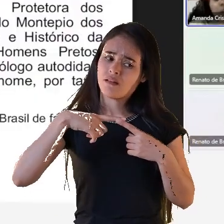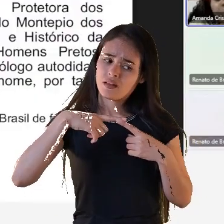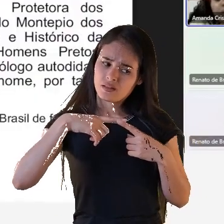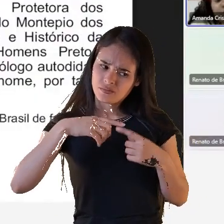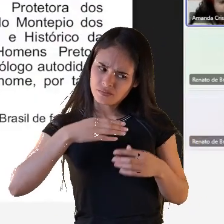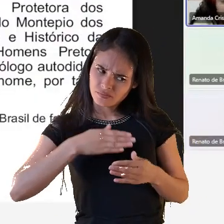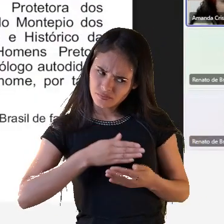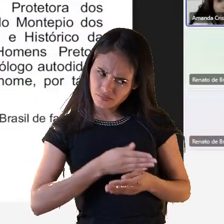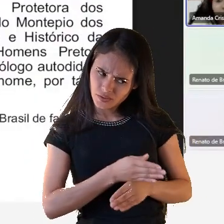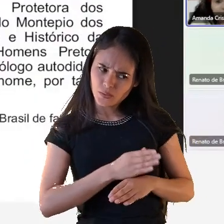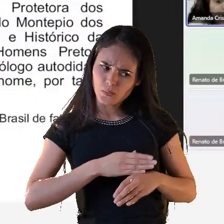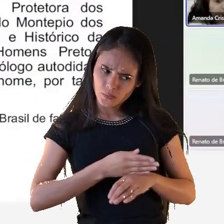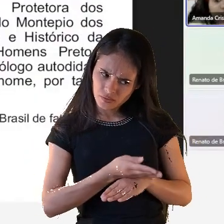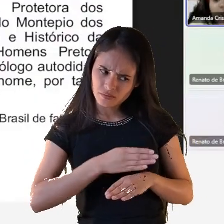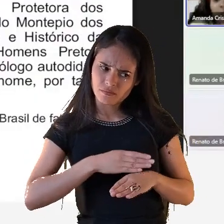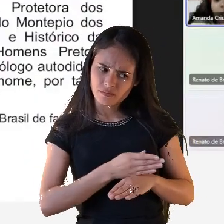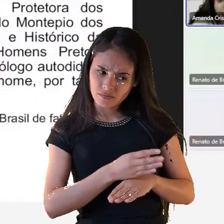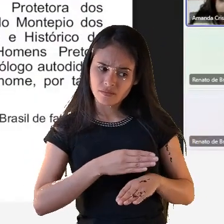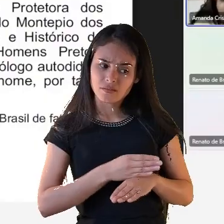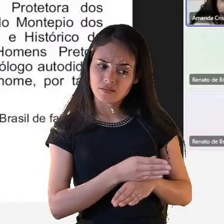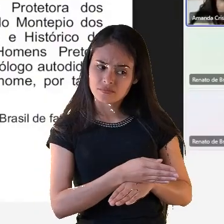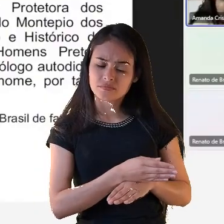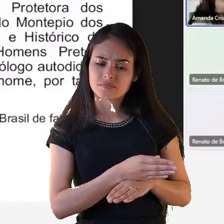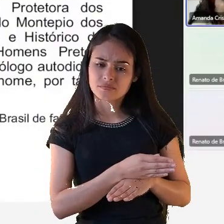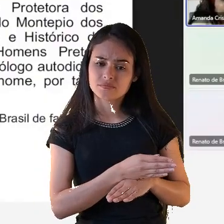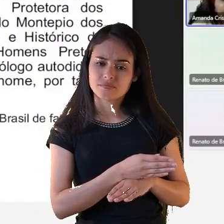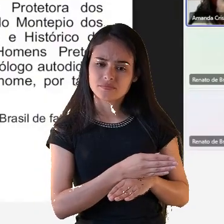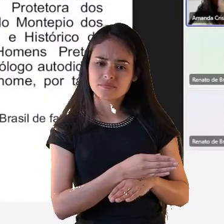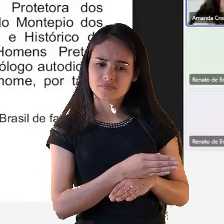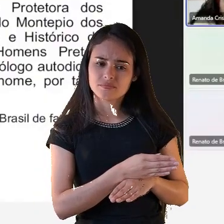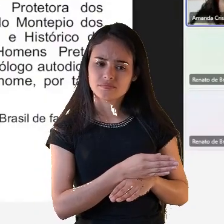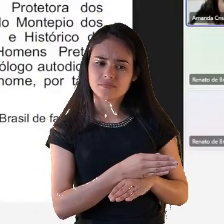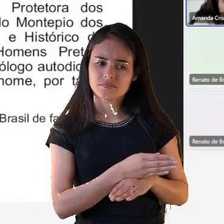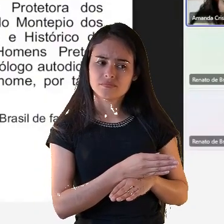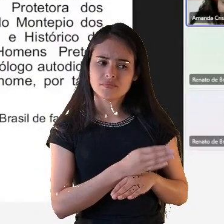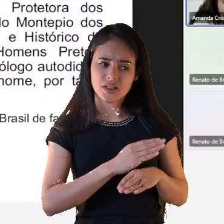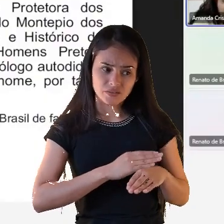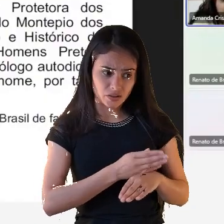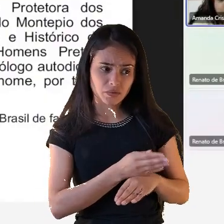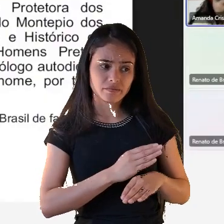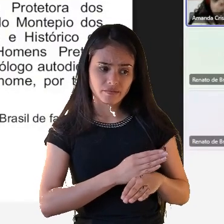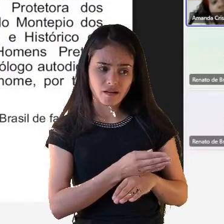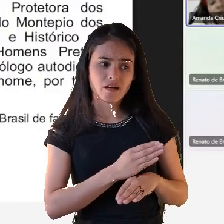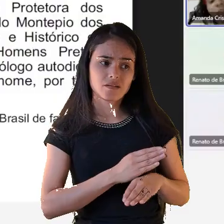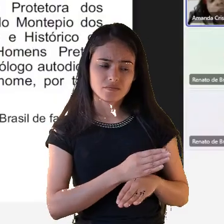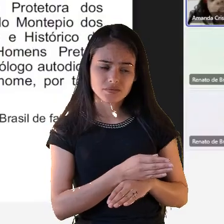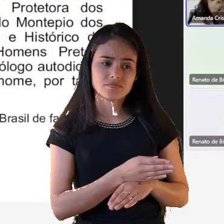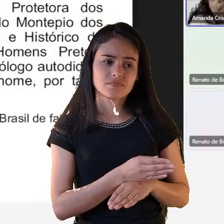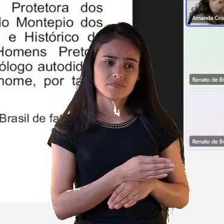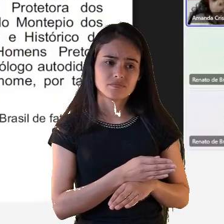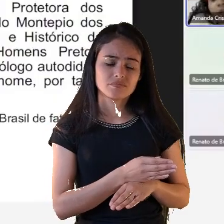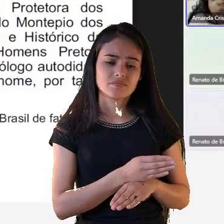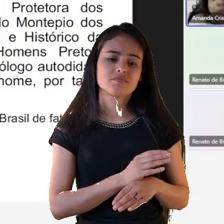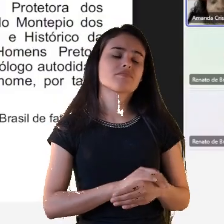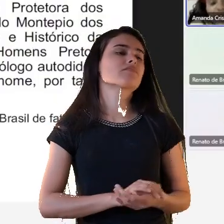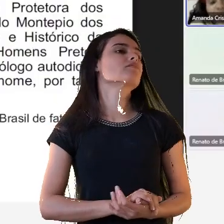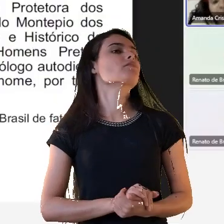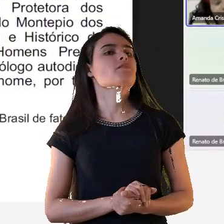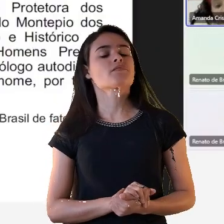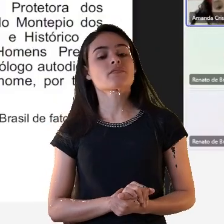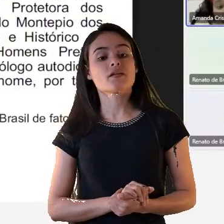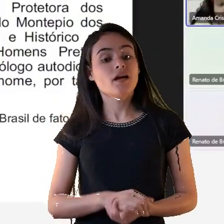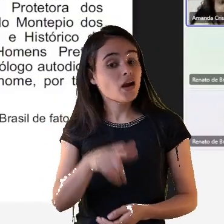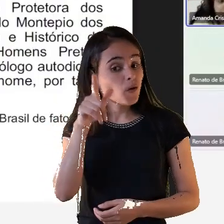que só pessoas realmente de posses, pessoas brancas frequentavam. E ele